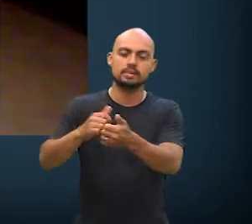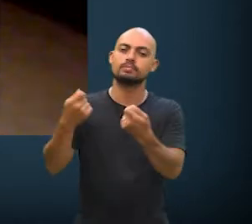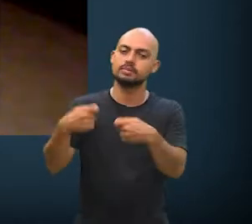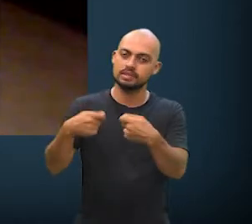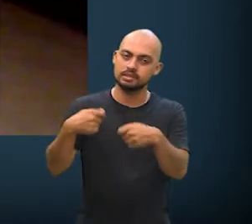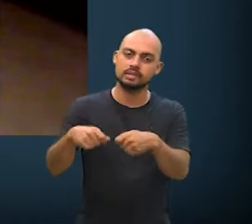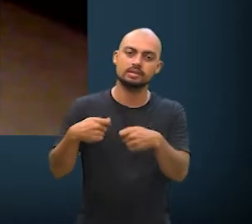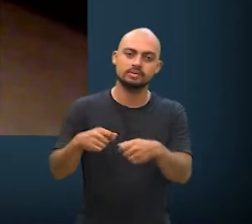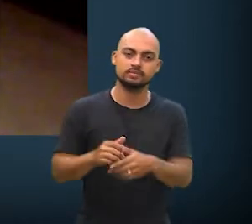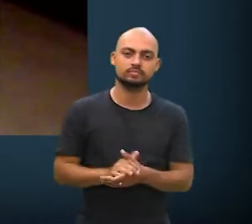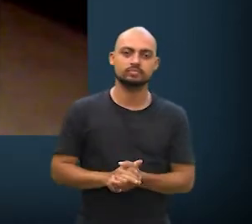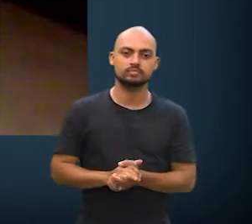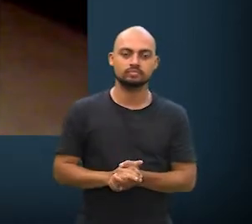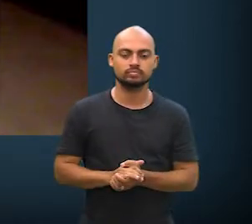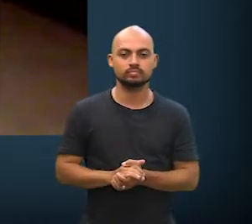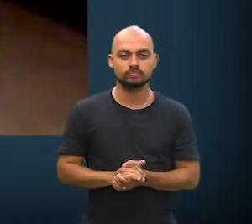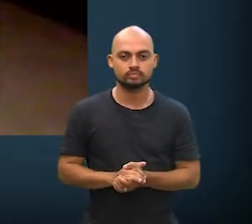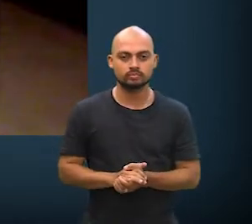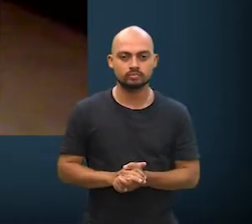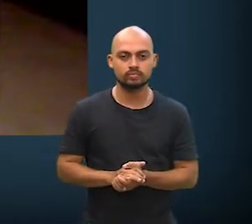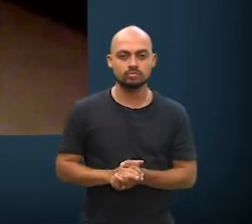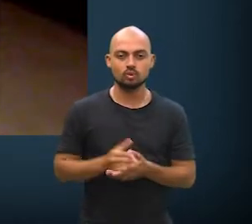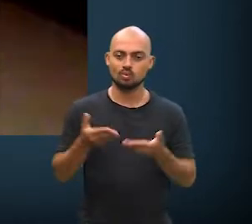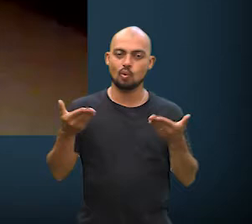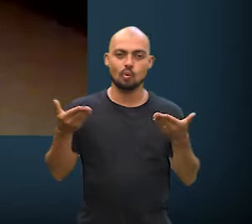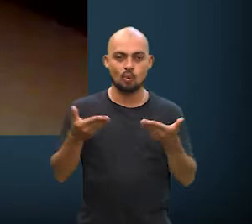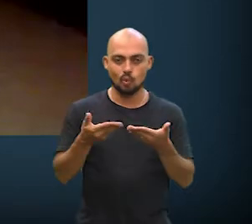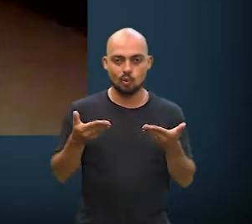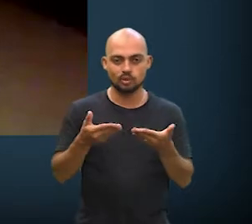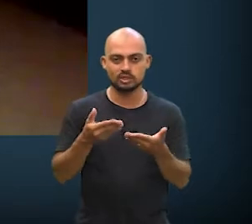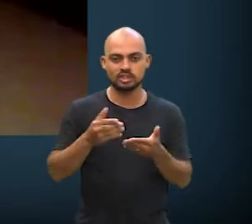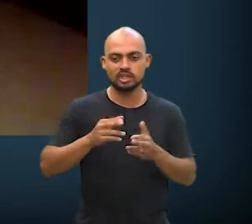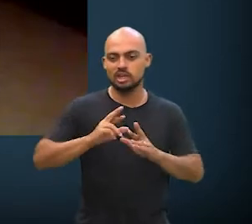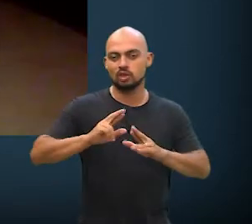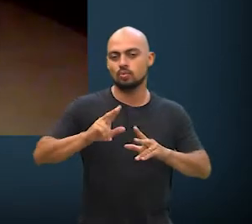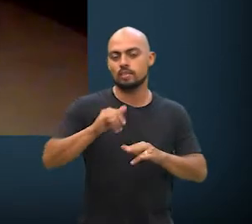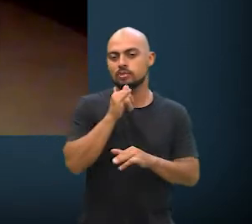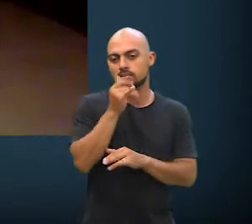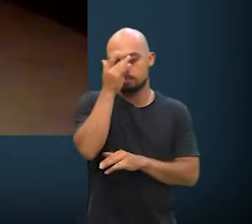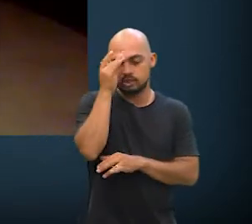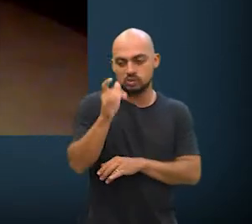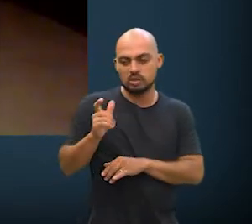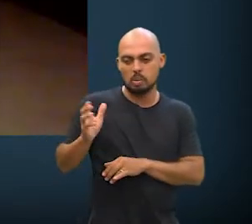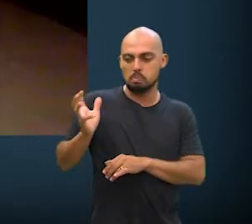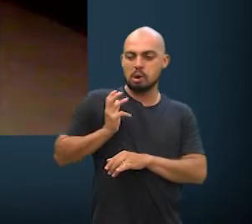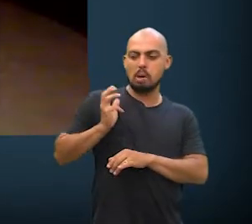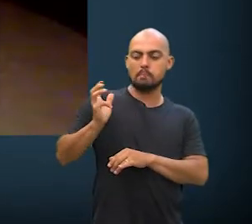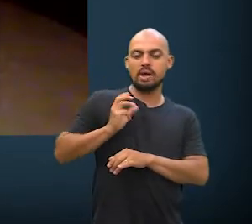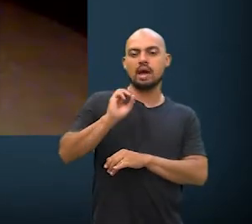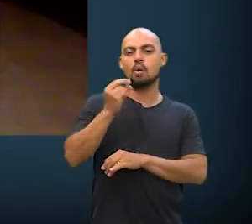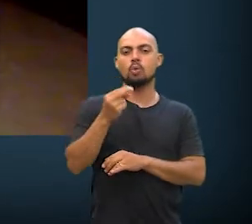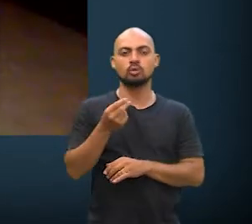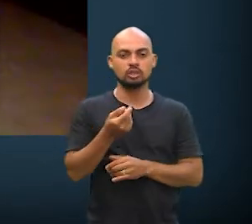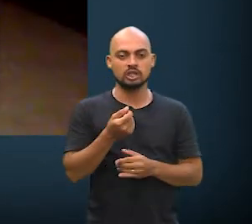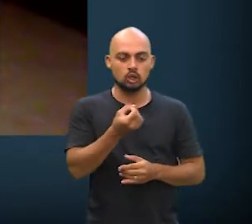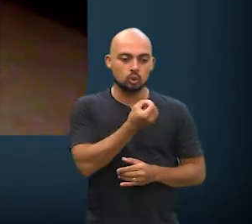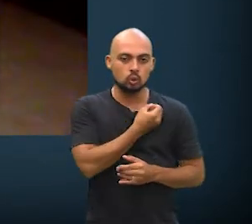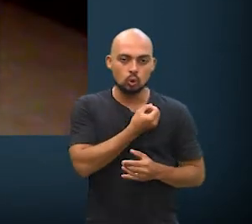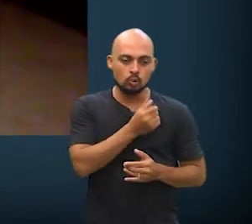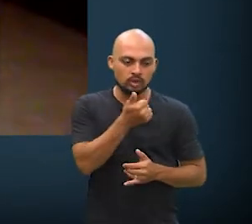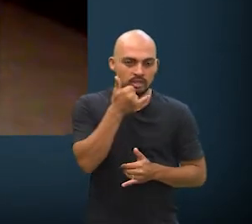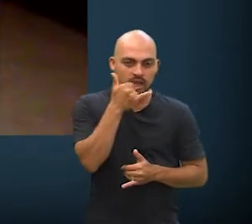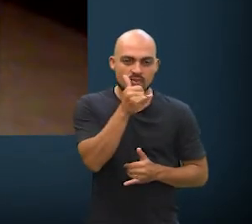fato, de tudo, e se adaptar. Hoje em dia não é quem tem mais dinheiro, hoje em dia não é quem tem bons contatos, hoje em dia é quem consegue se